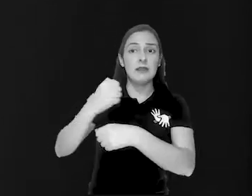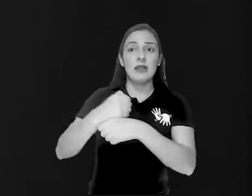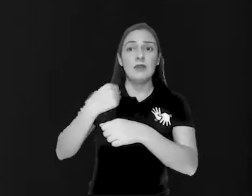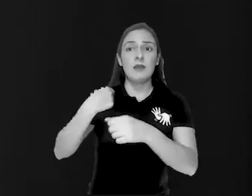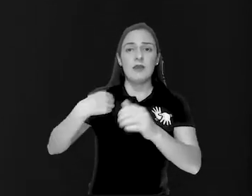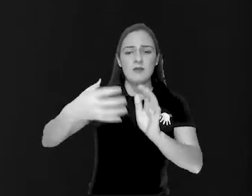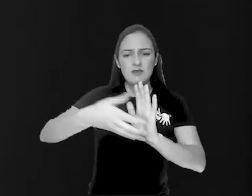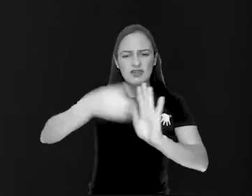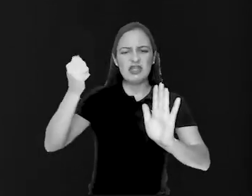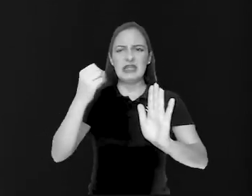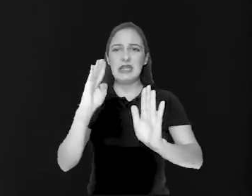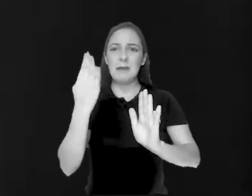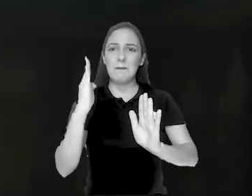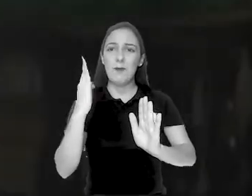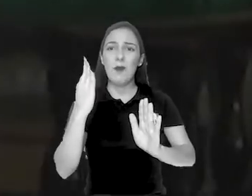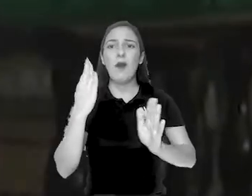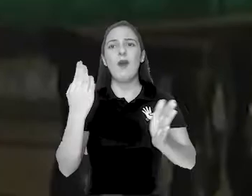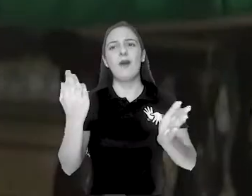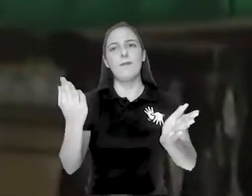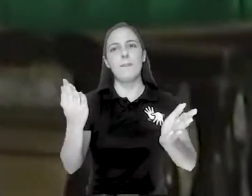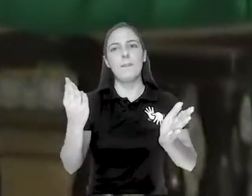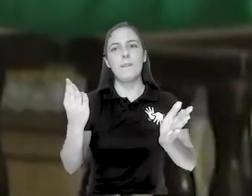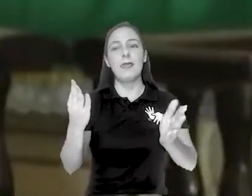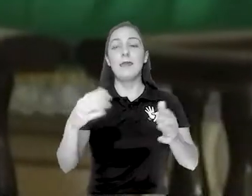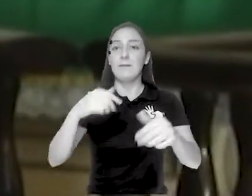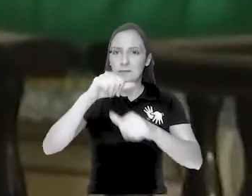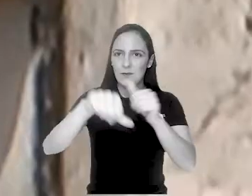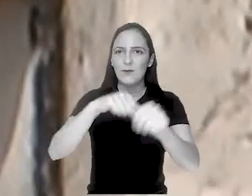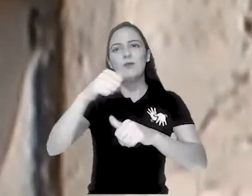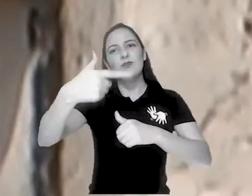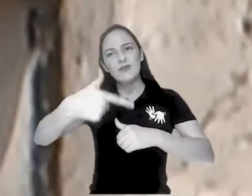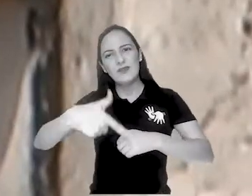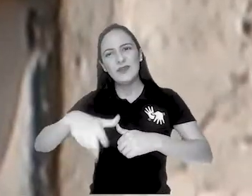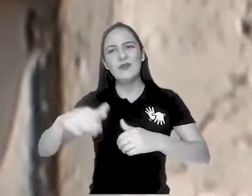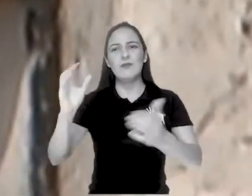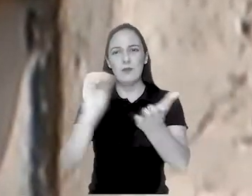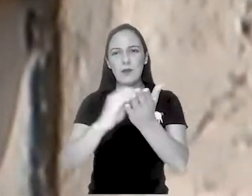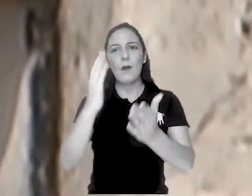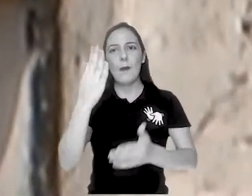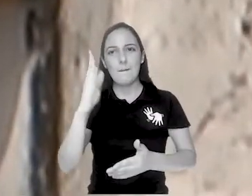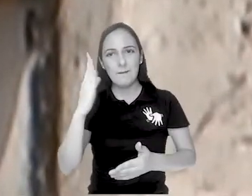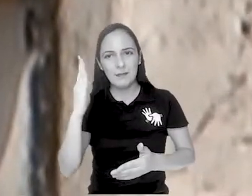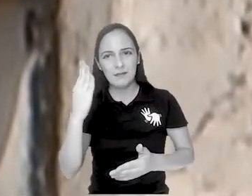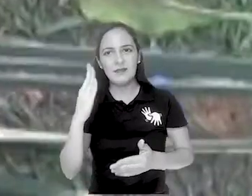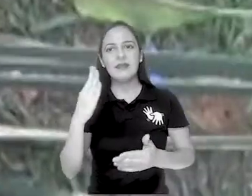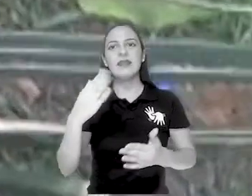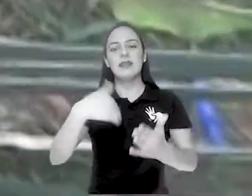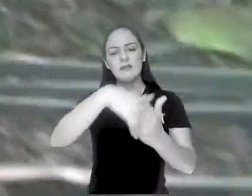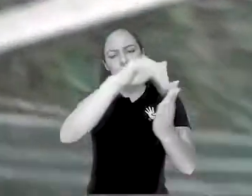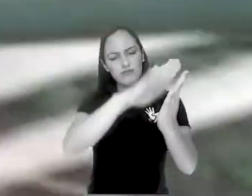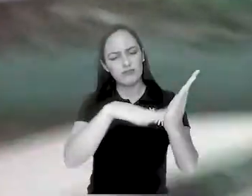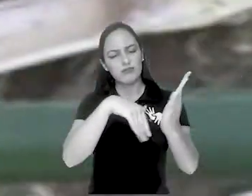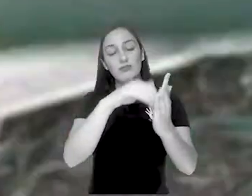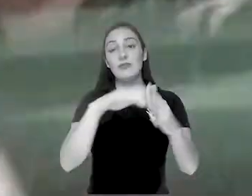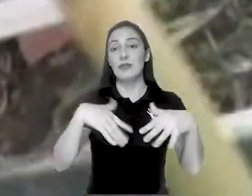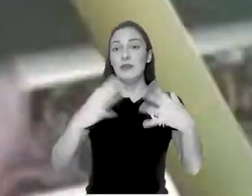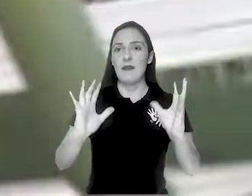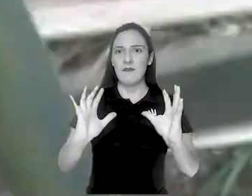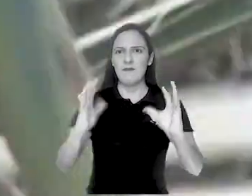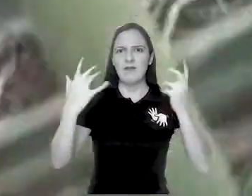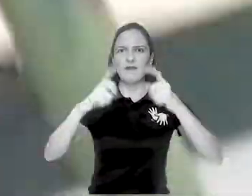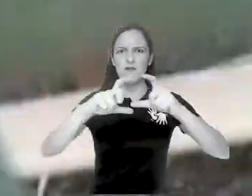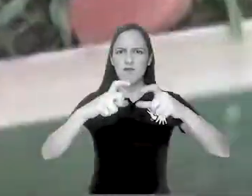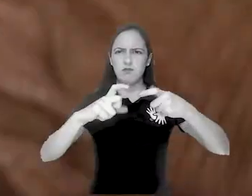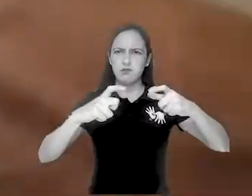você tem aí, tem como voltar? E voltavam. E daí começou a ter interesses, né? E o festival foi cada vez